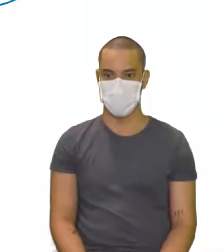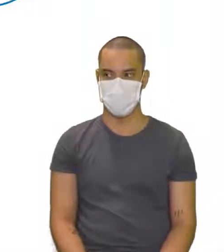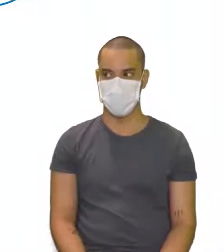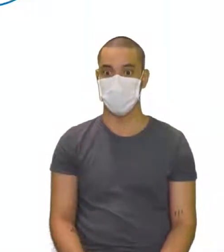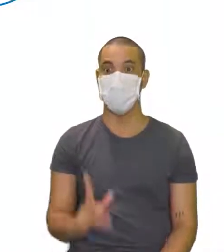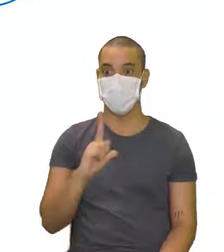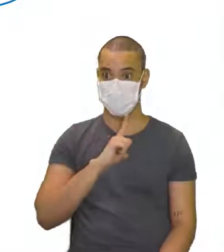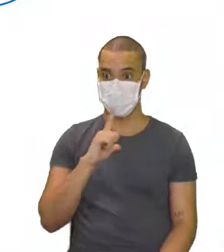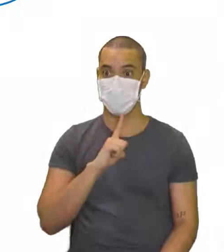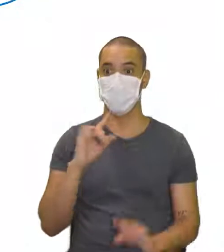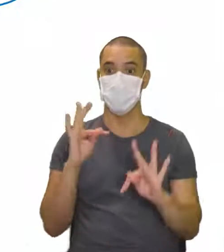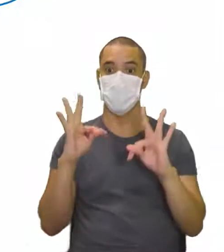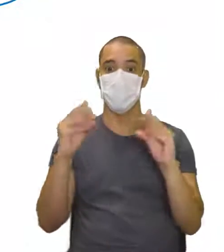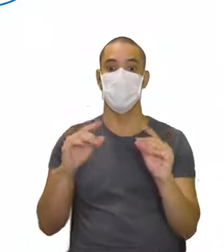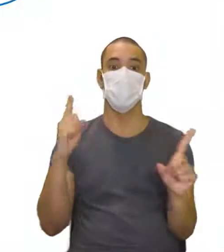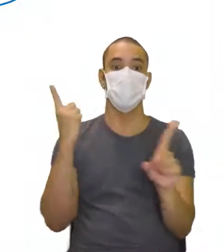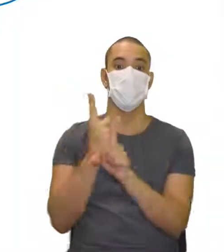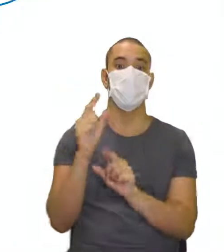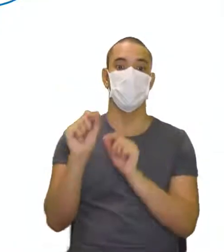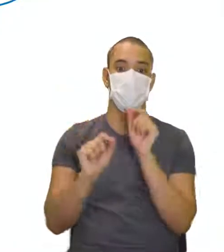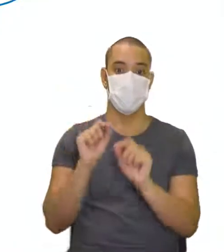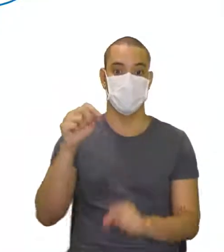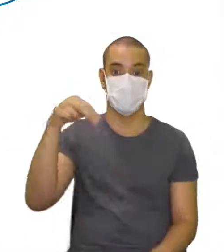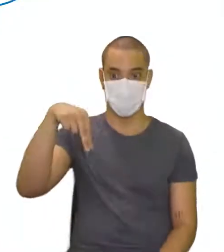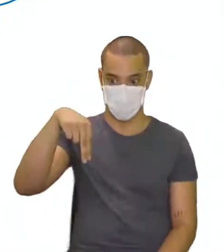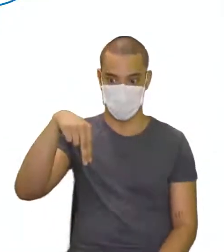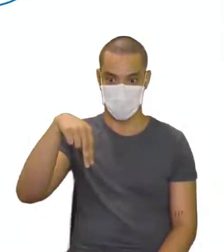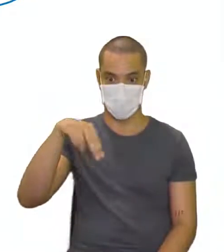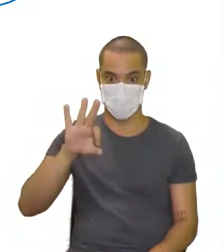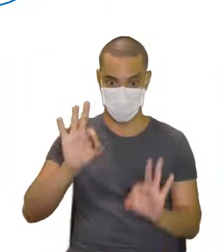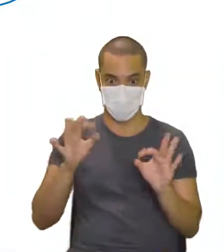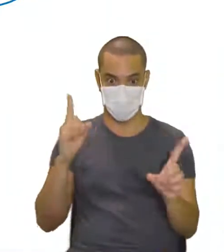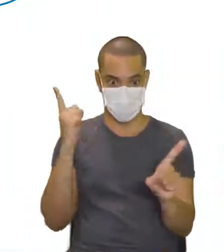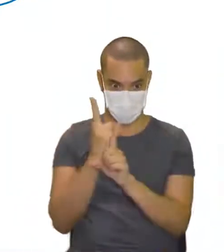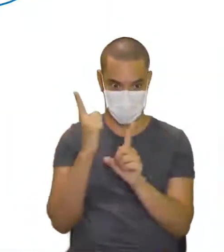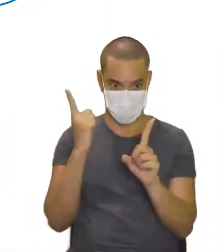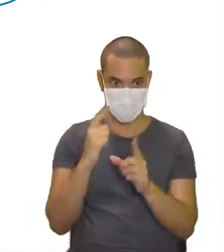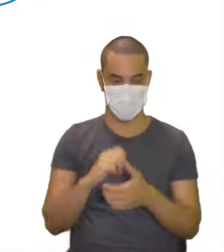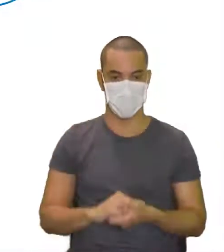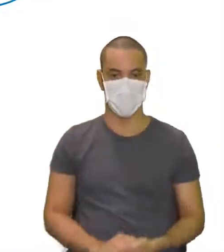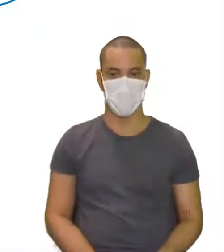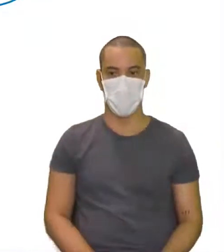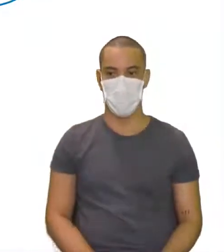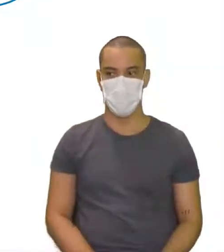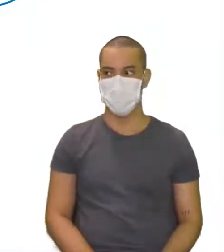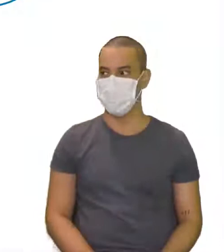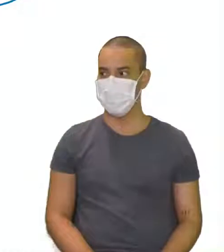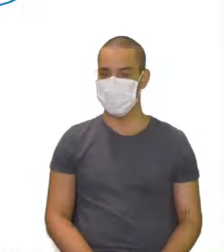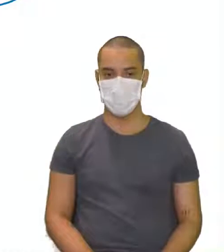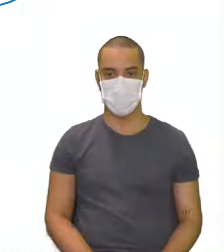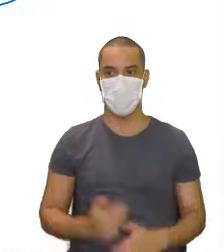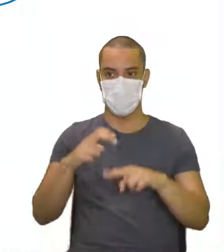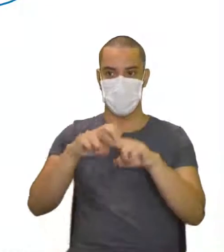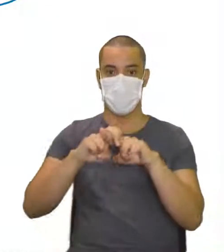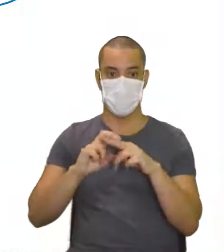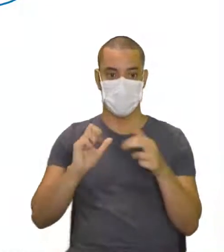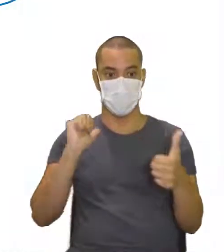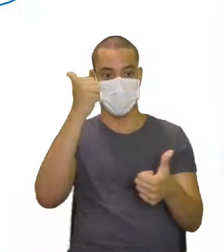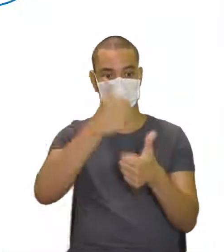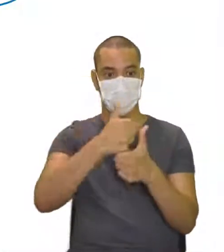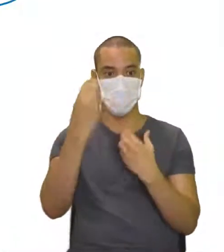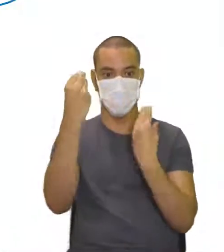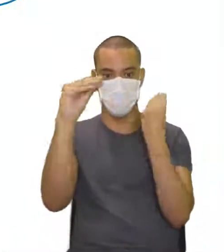corrente. Então, eu posso achar quem? O N, ok? Vamos achar esse N aí? Vamos lá, olha só. Vamos substituir.